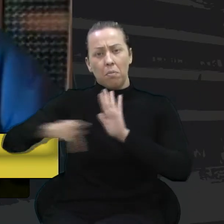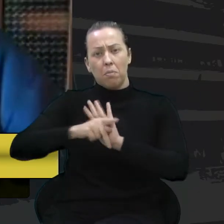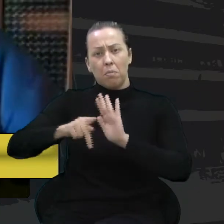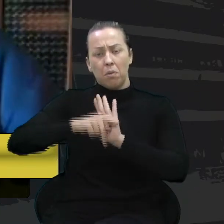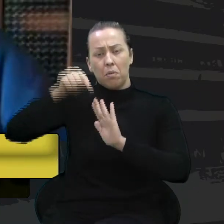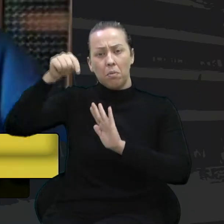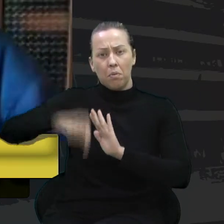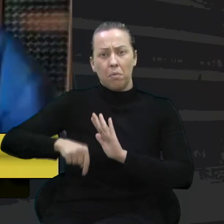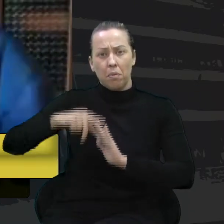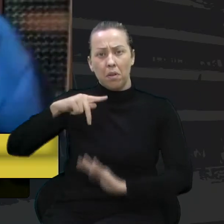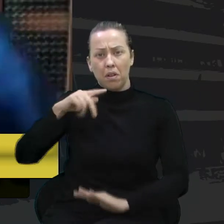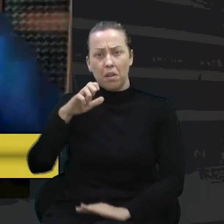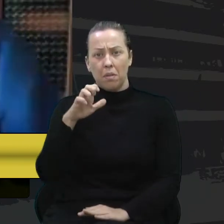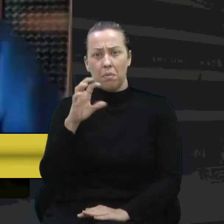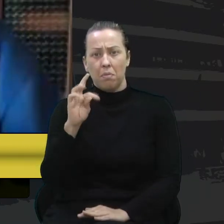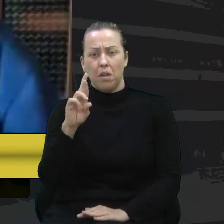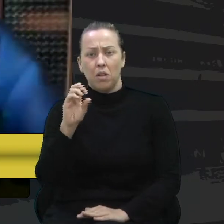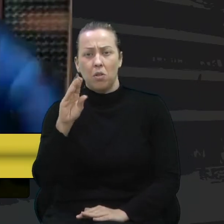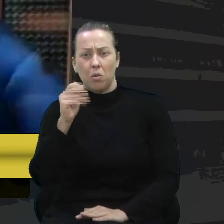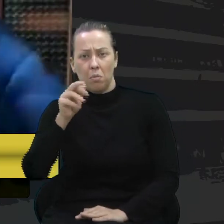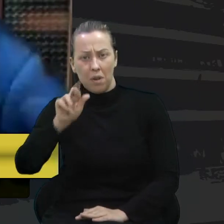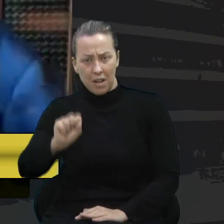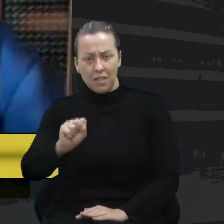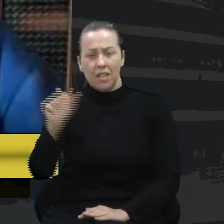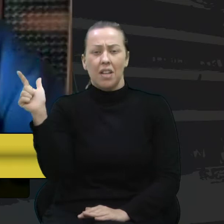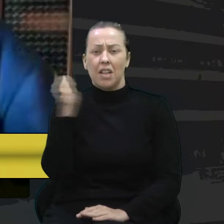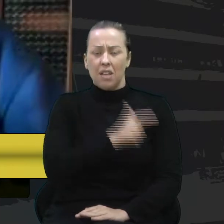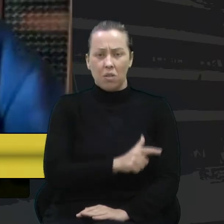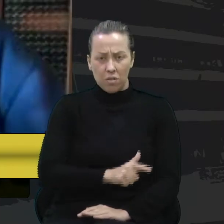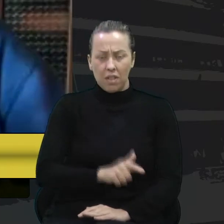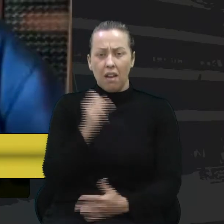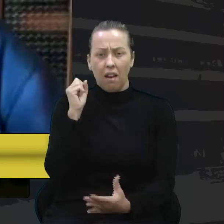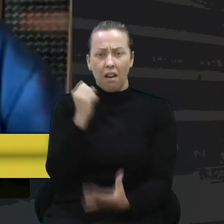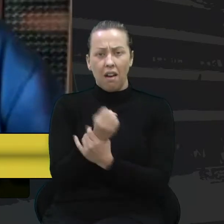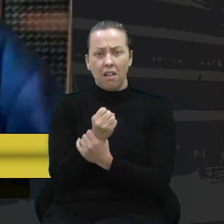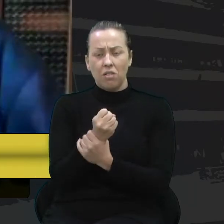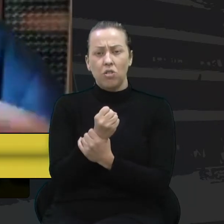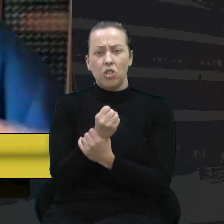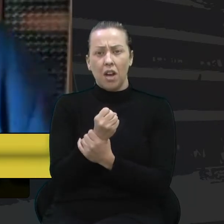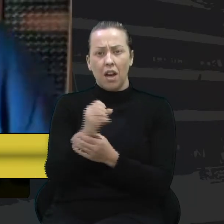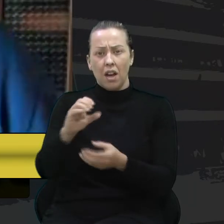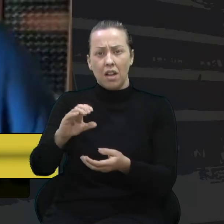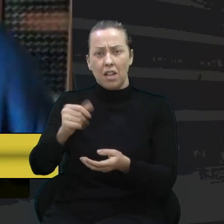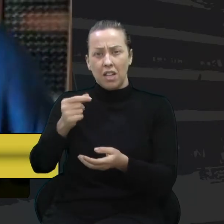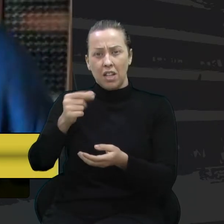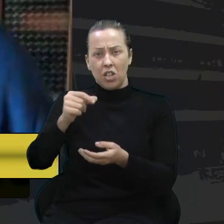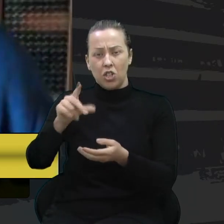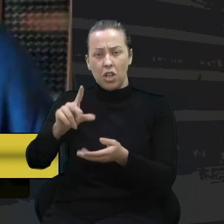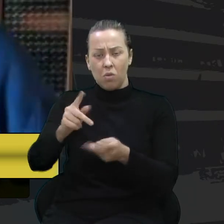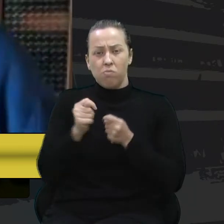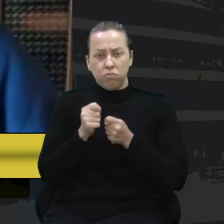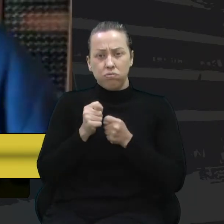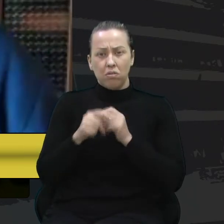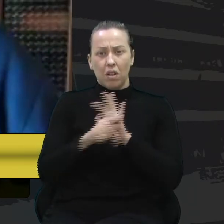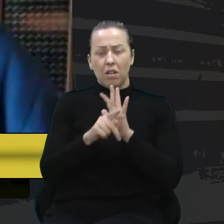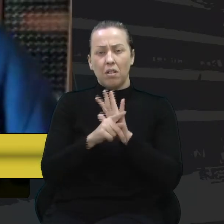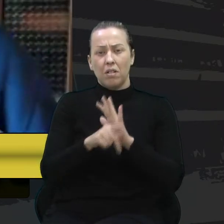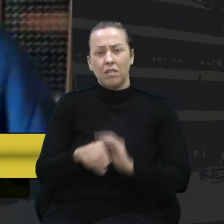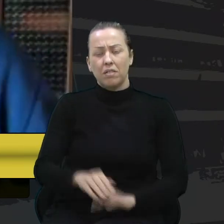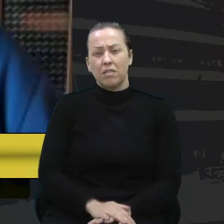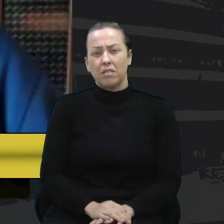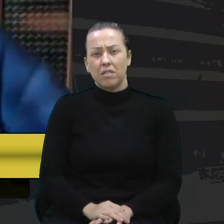pela Petrobras, e a gente conseguia garantir uma reserva desses valores, né, com base